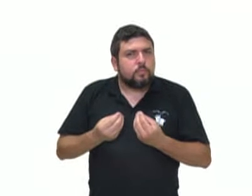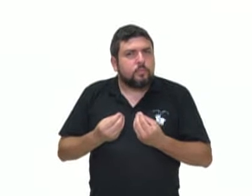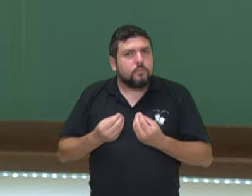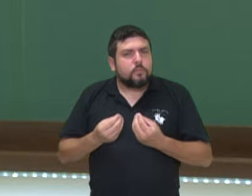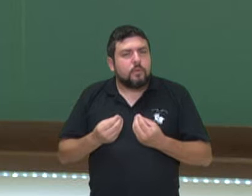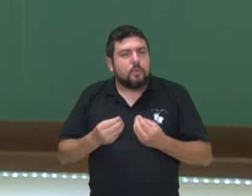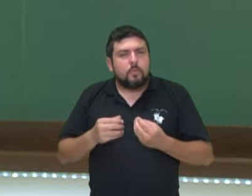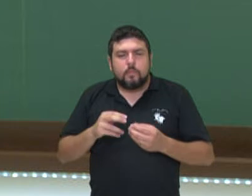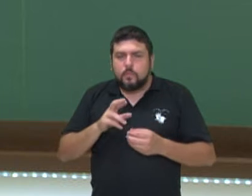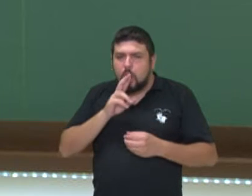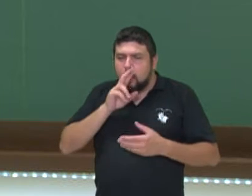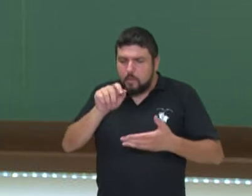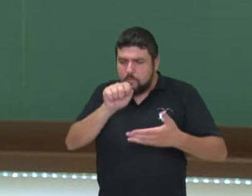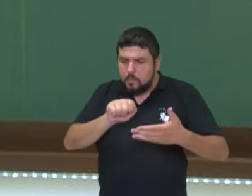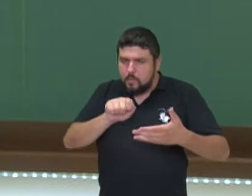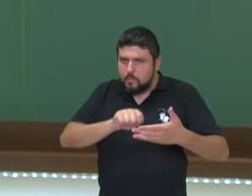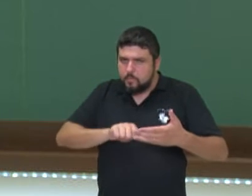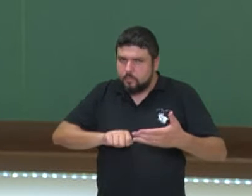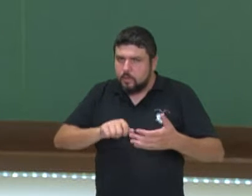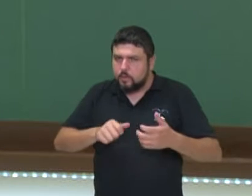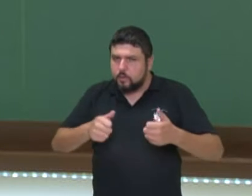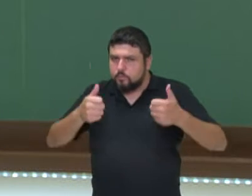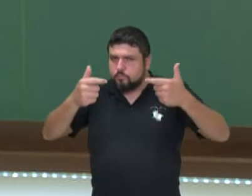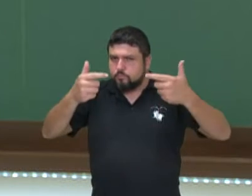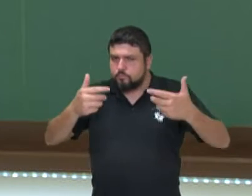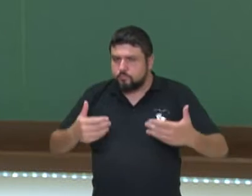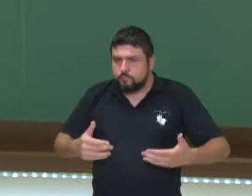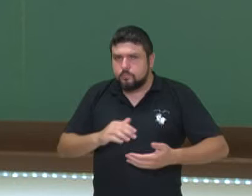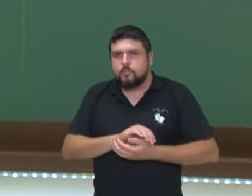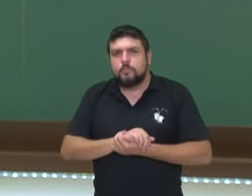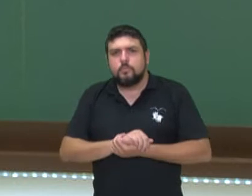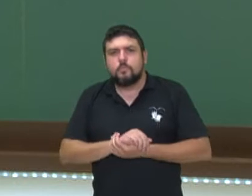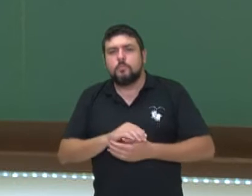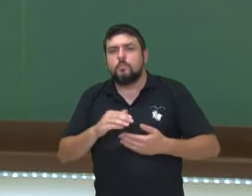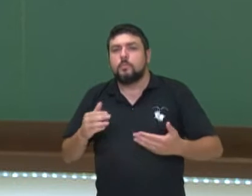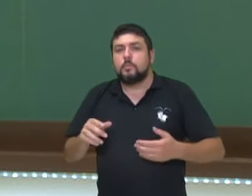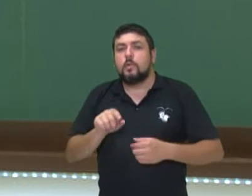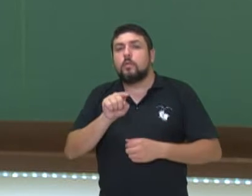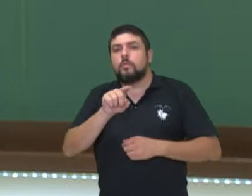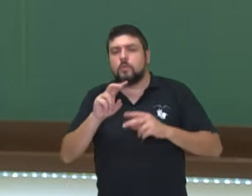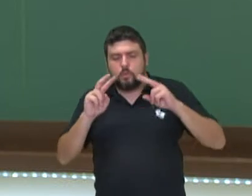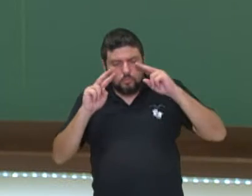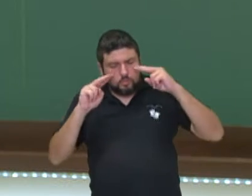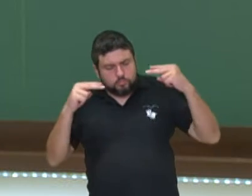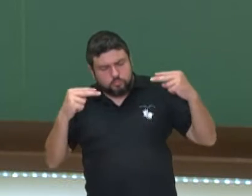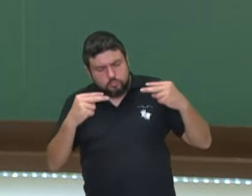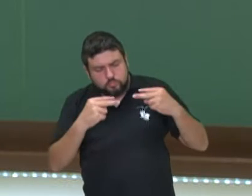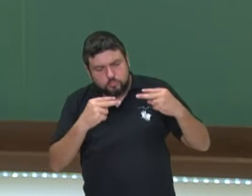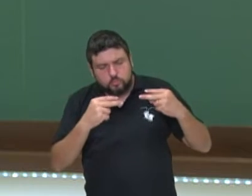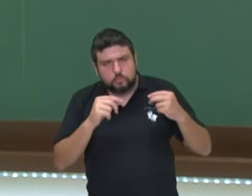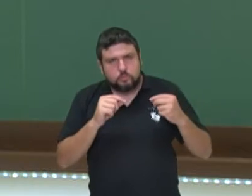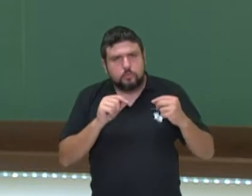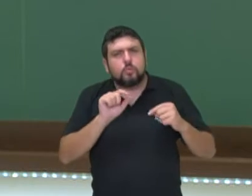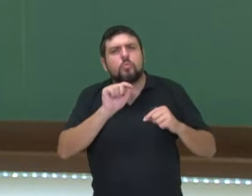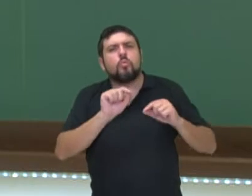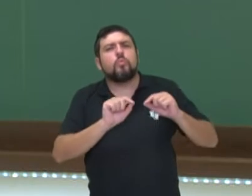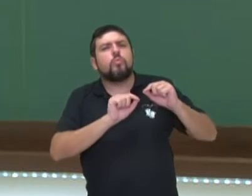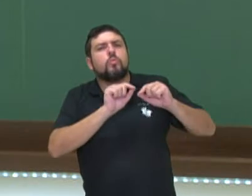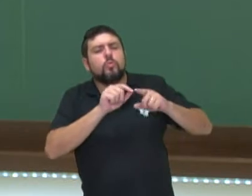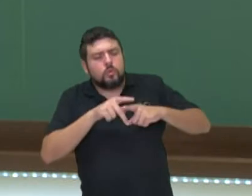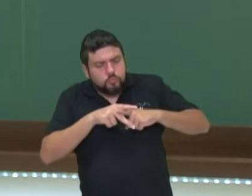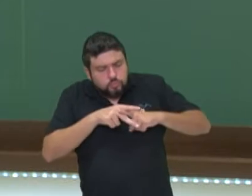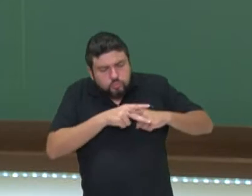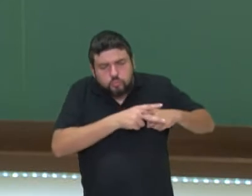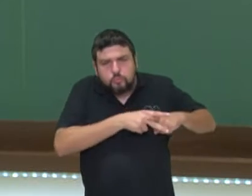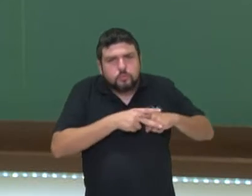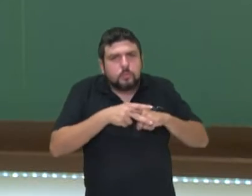resposta. Então, eu quero que vocês pensem aí a partir do imperativo categórico kantiano, a partir dessa lei universal das